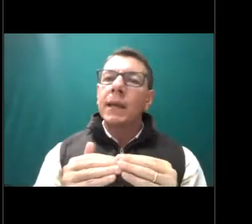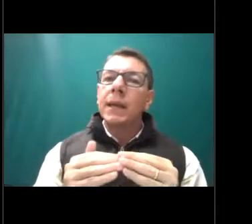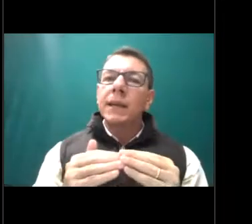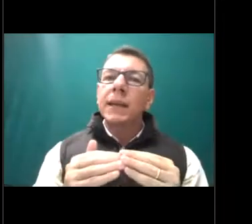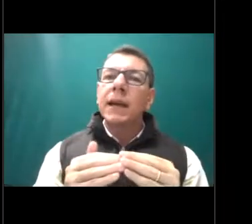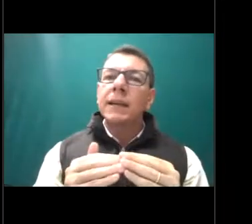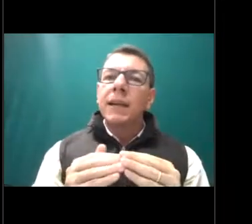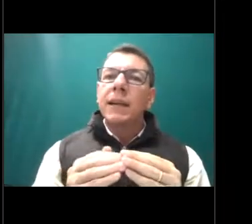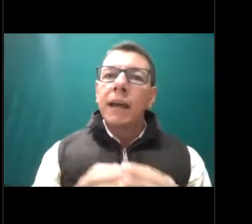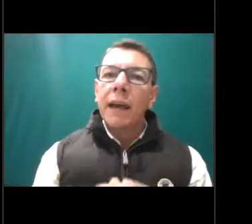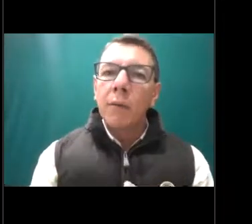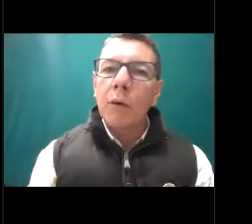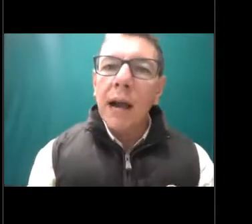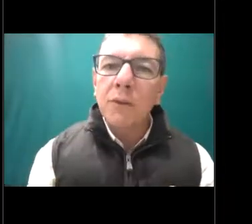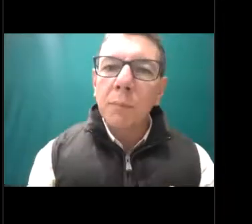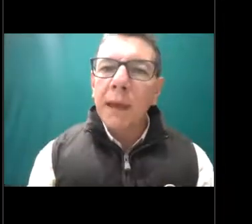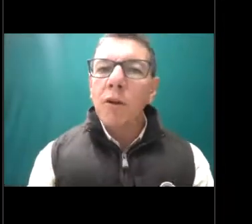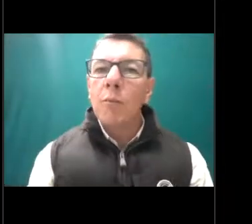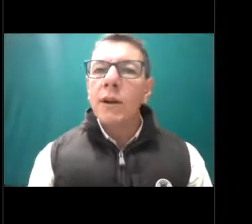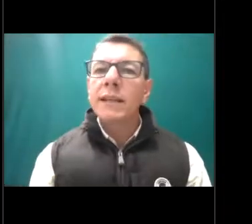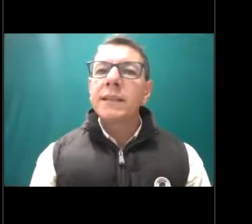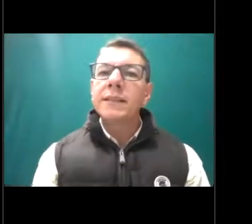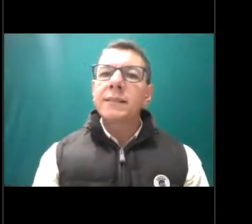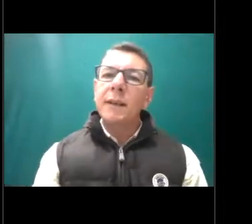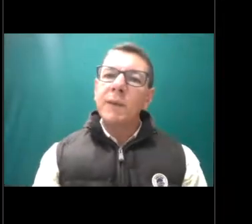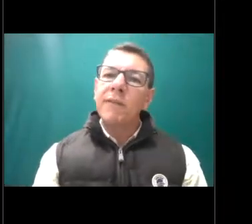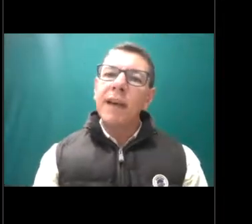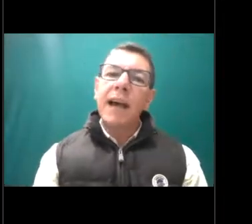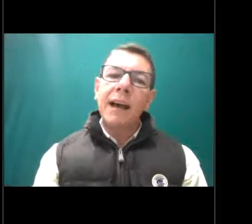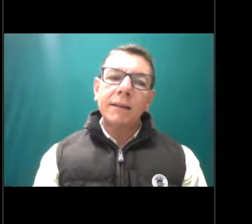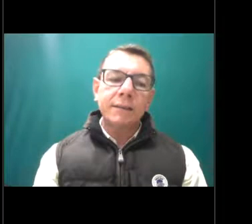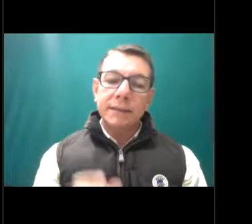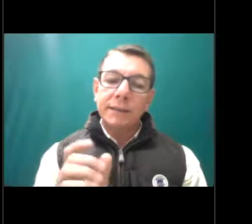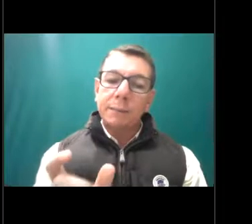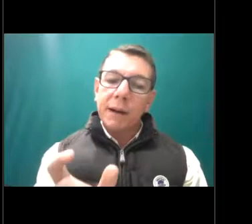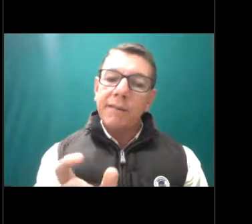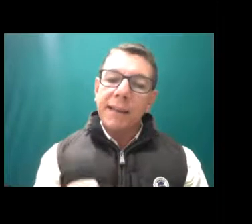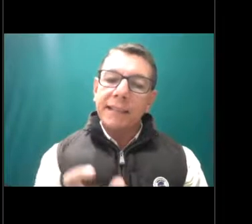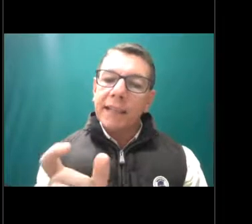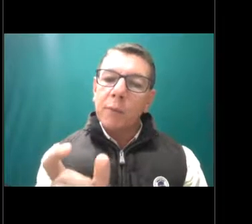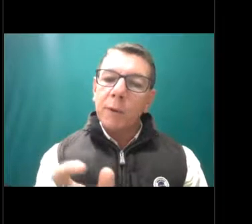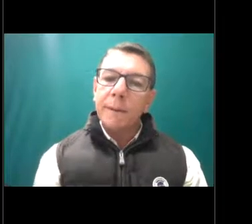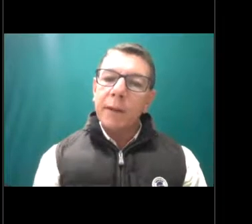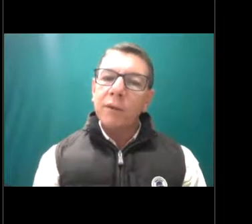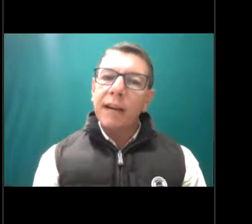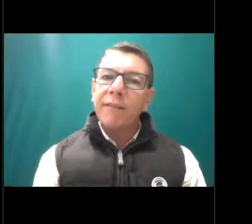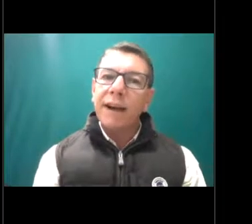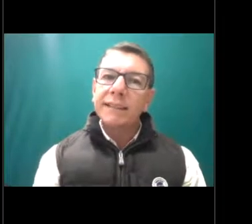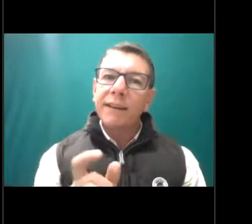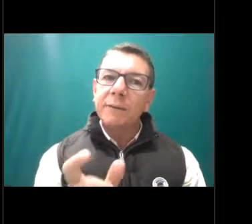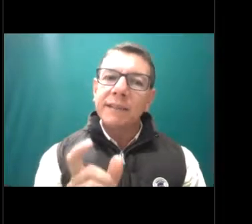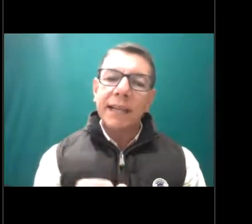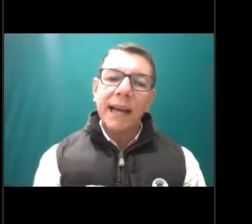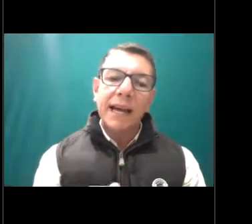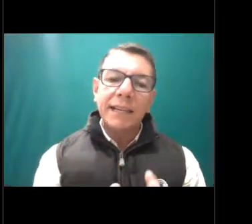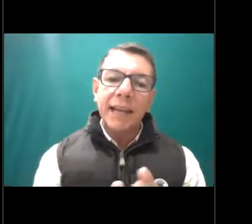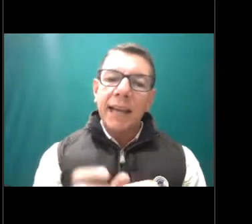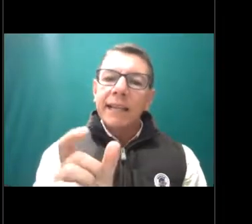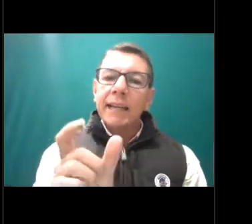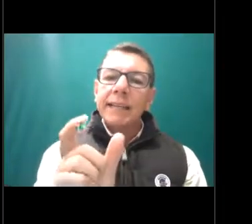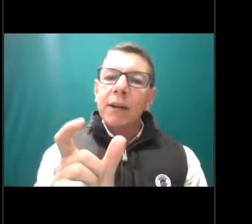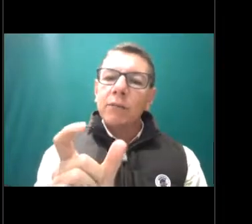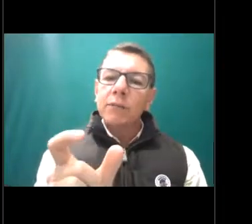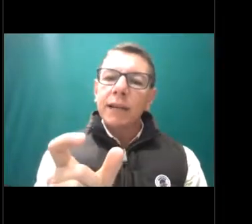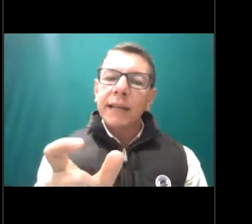também. Tá? Um caso bem comum que a gente sempre vê, para ver que a gente está com problema de contrafaca, você vai numa